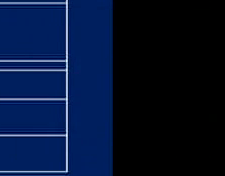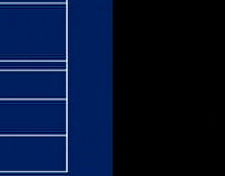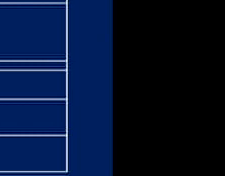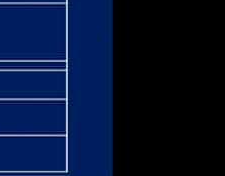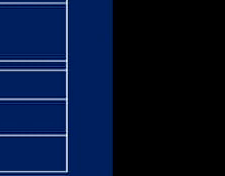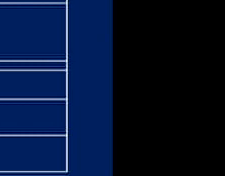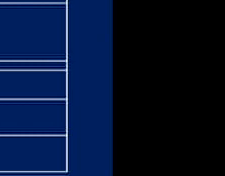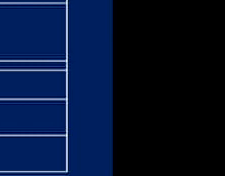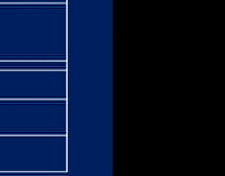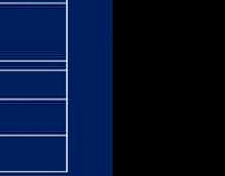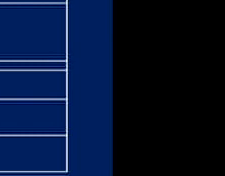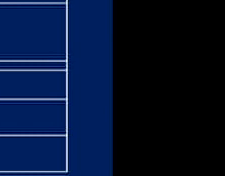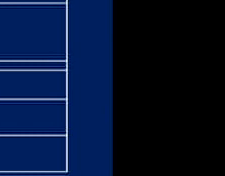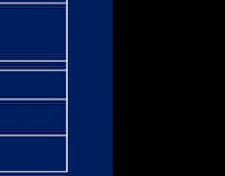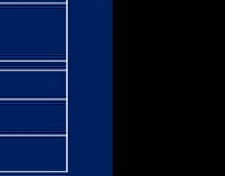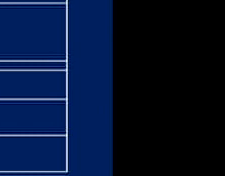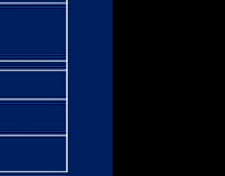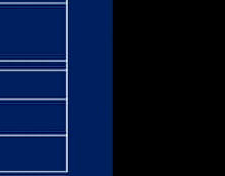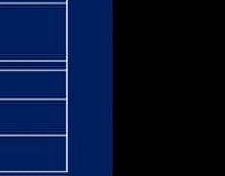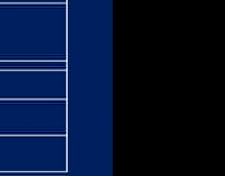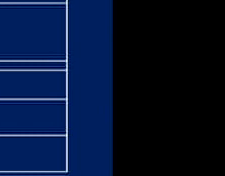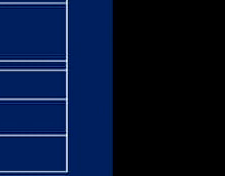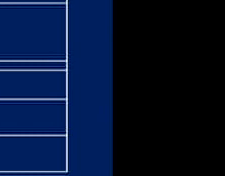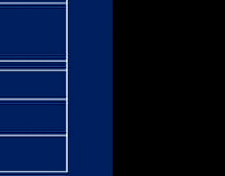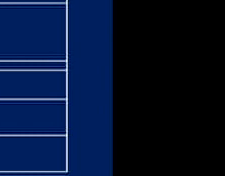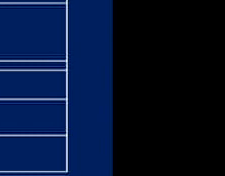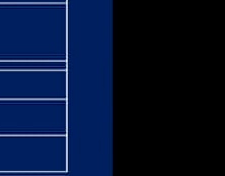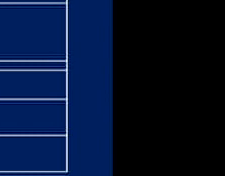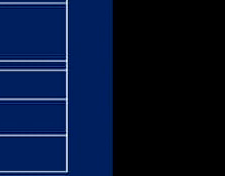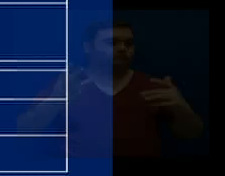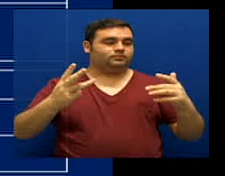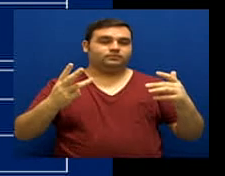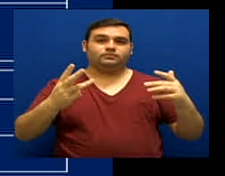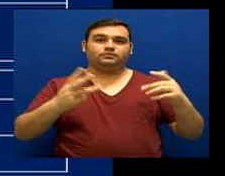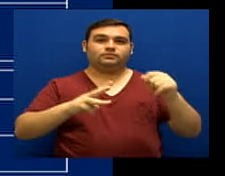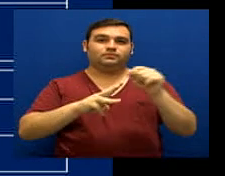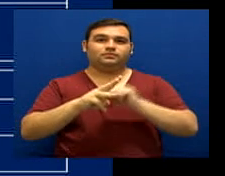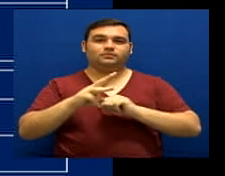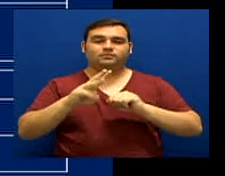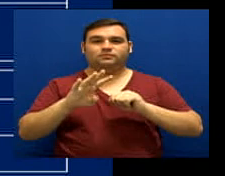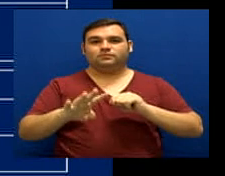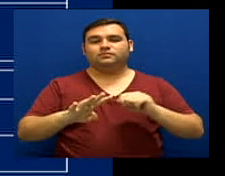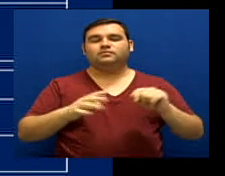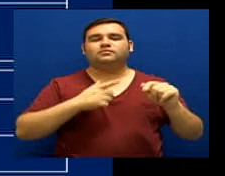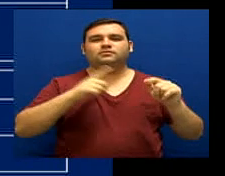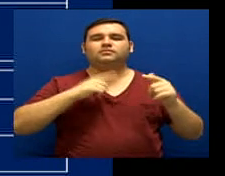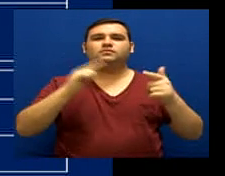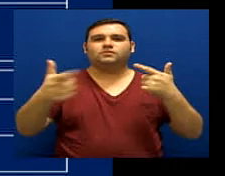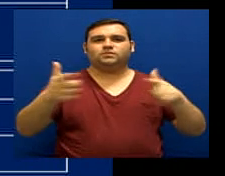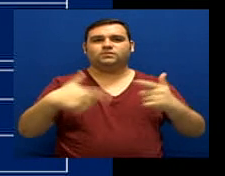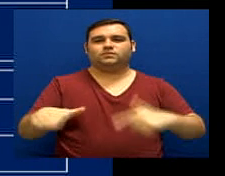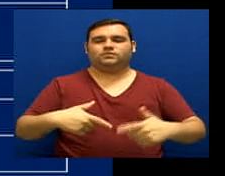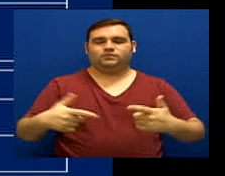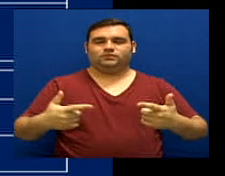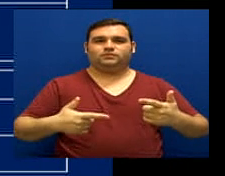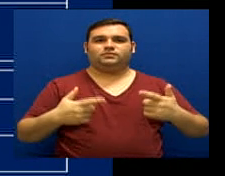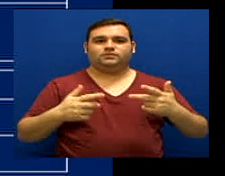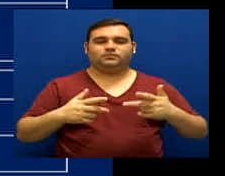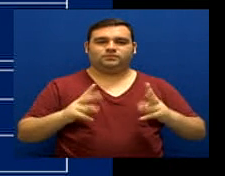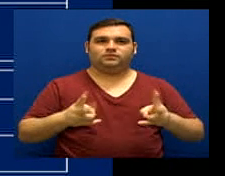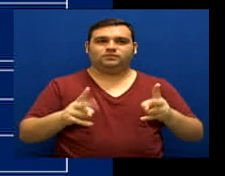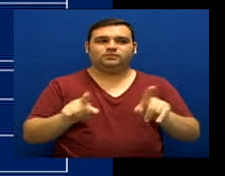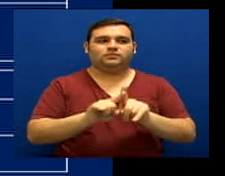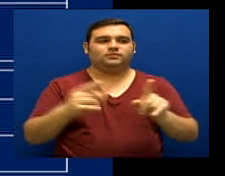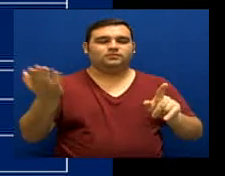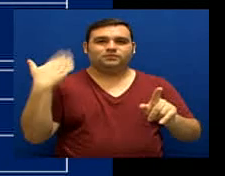aí temos no terceiro quadrimestre também outras receitas outras despesas correntes o